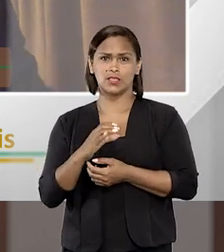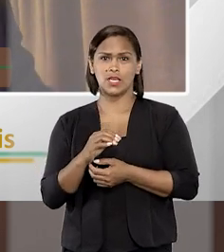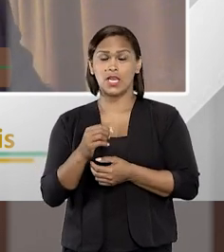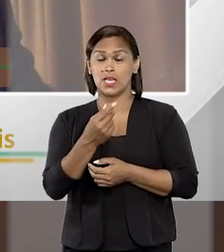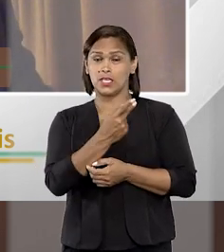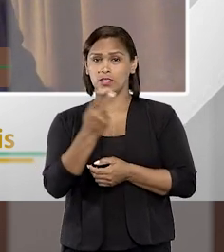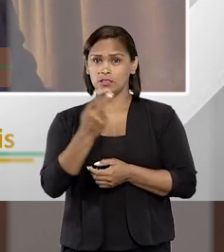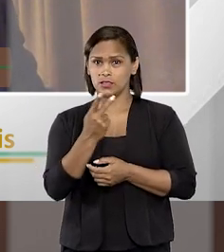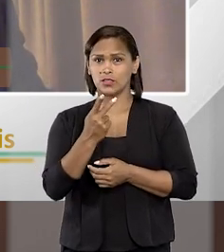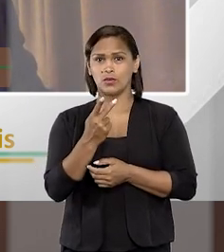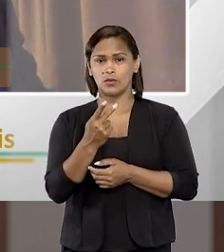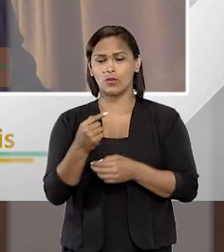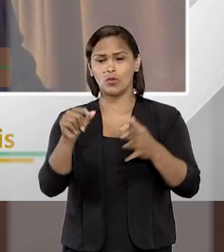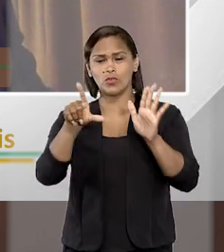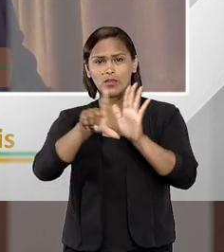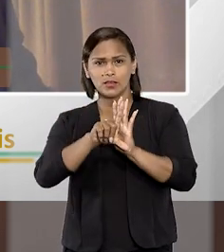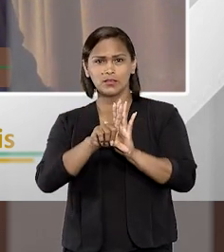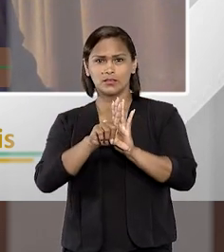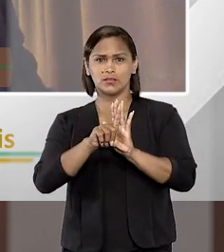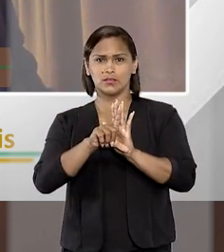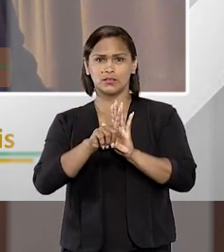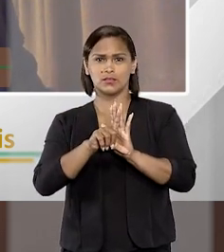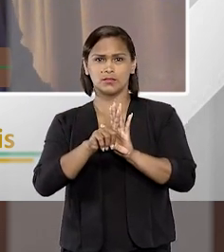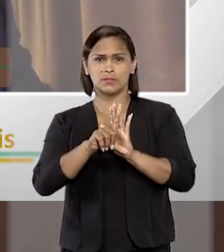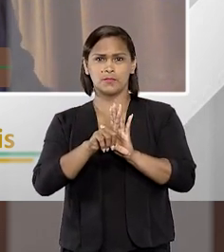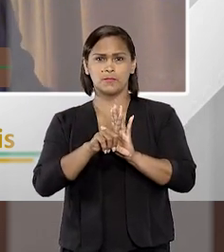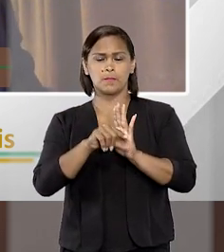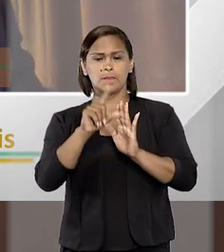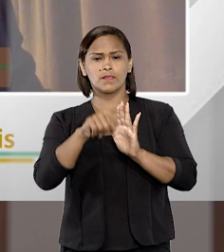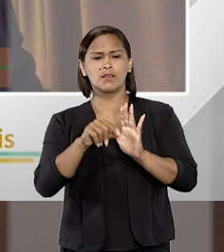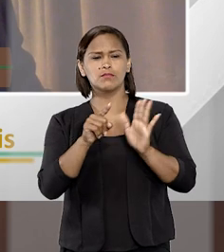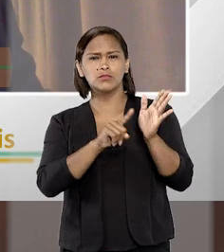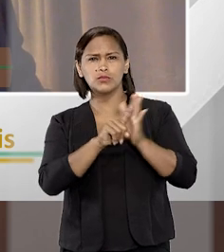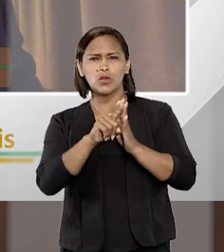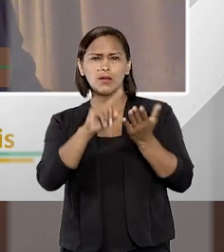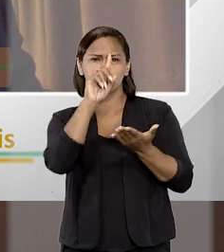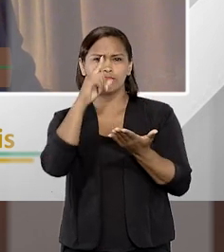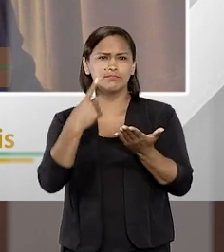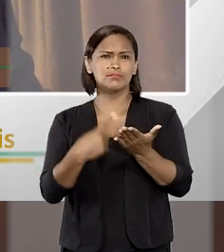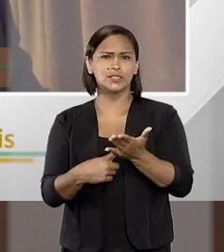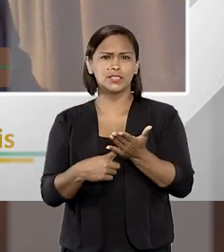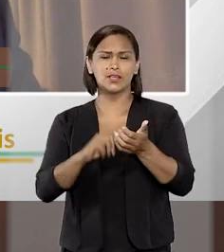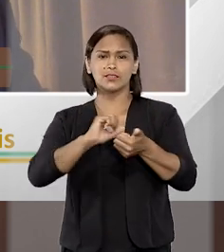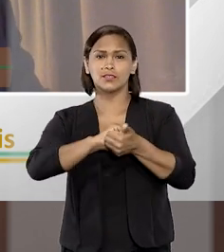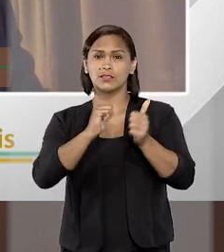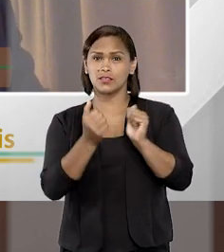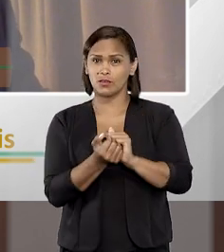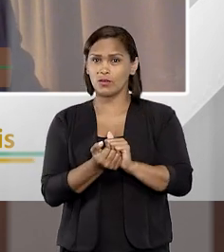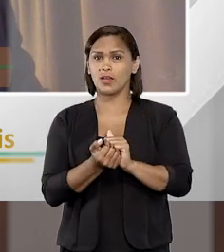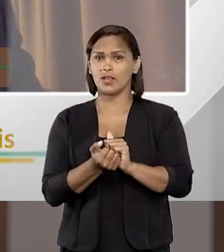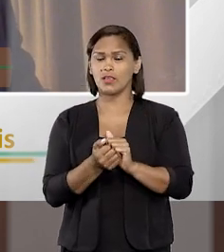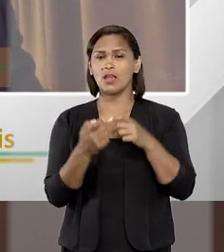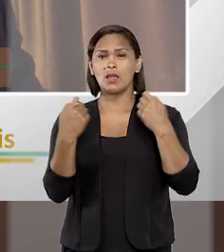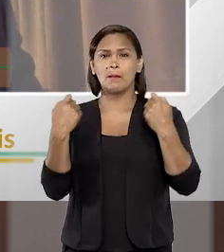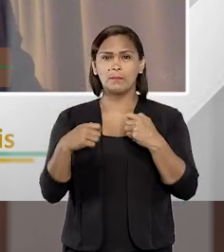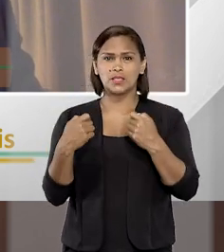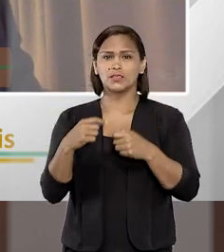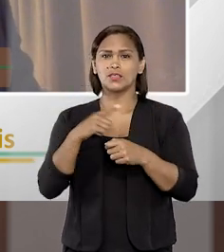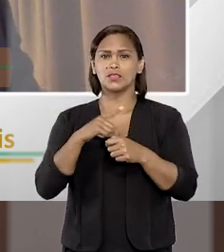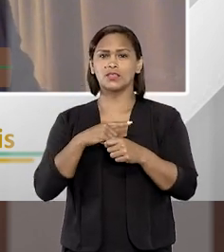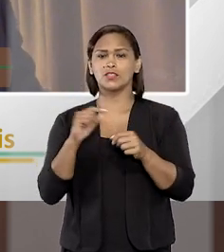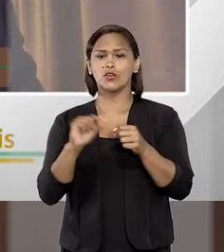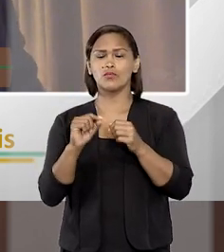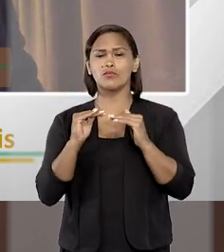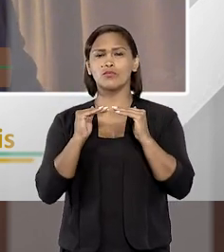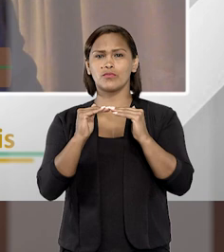segundo lugar a legislação se fosse ainda aplicada de maneira adequada quer ela tem uma